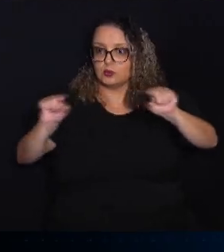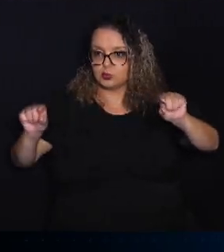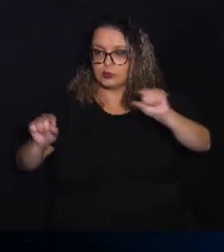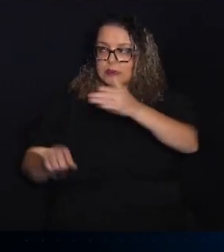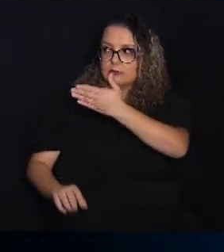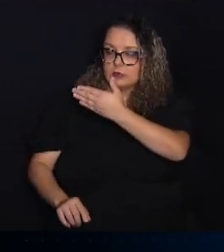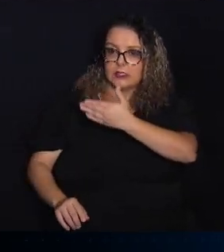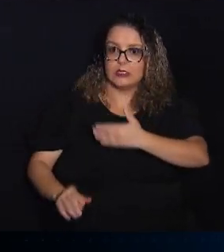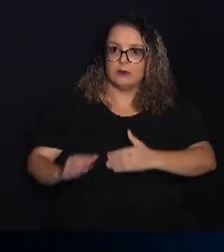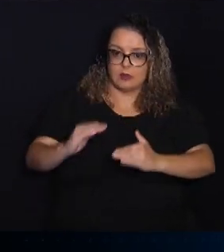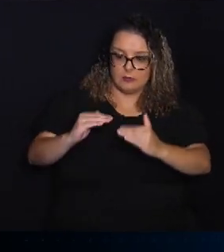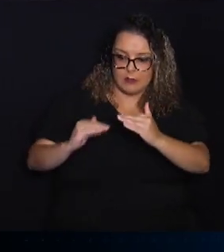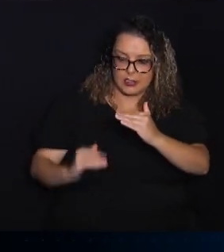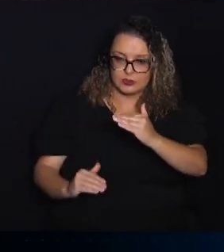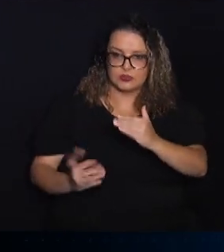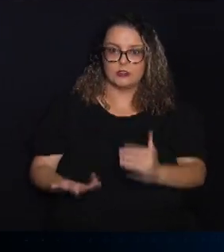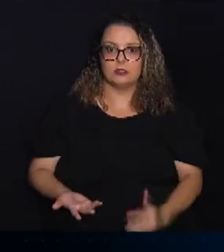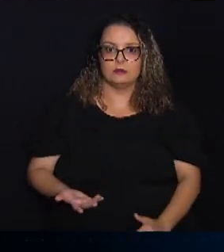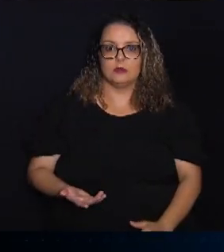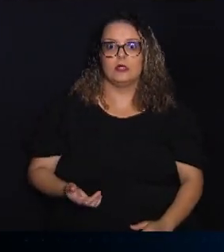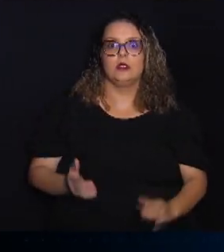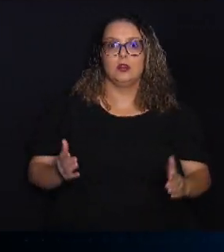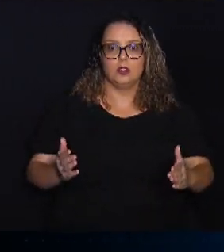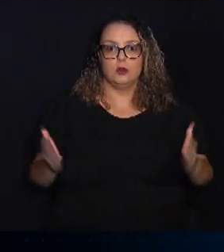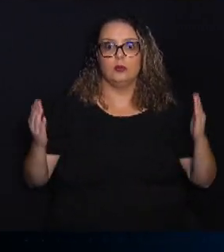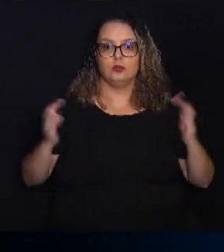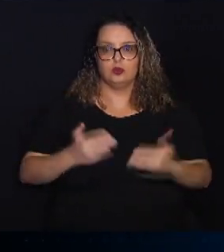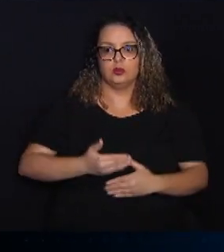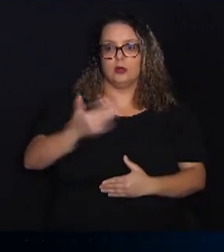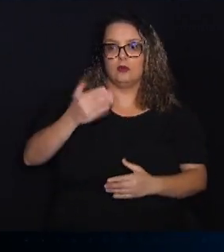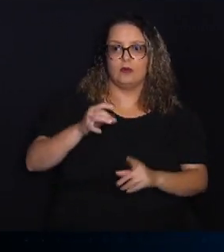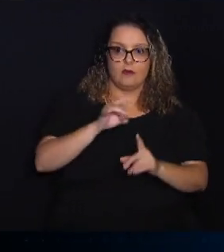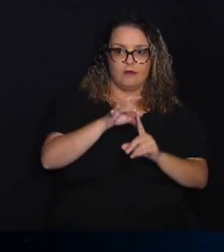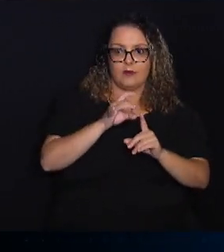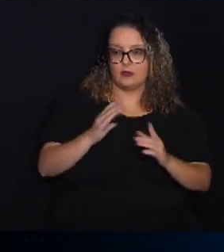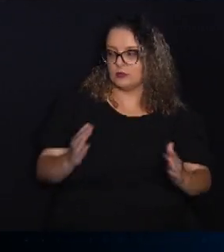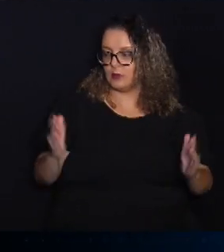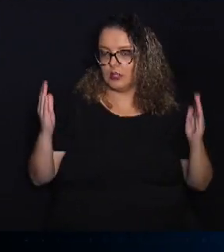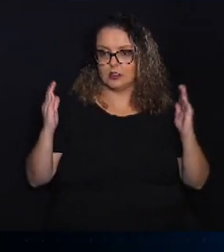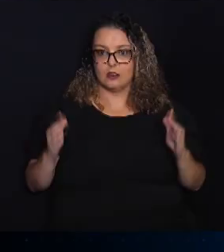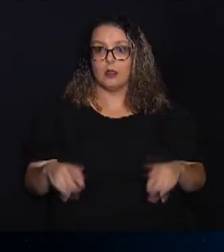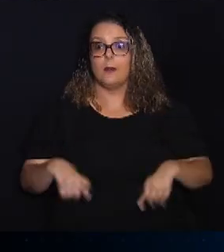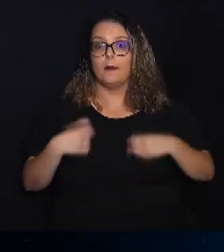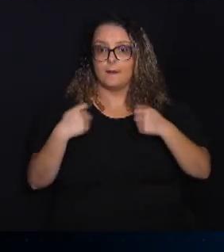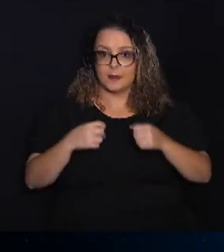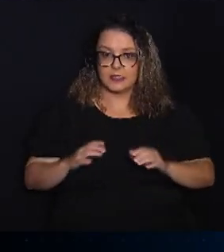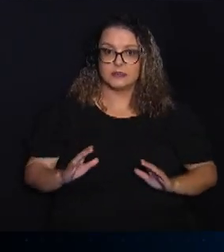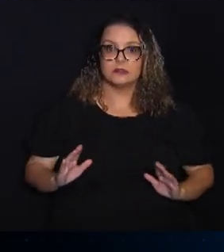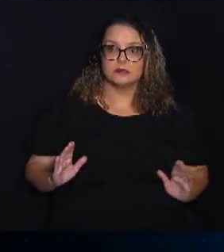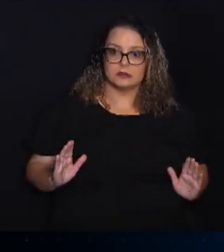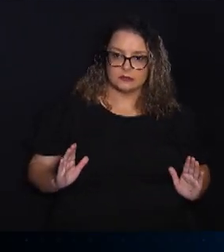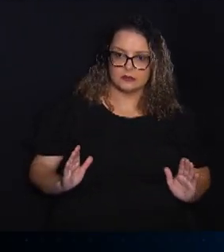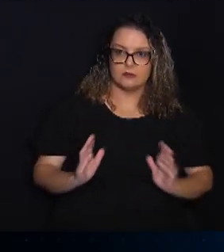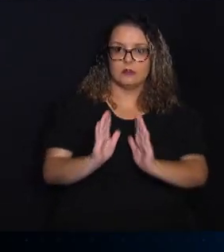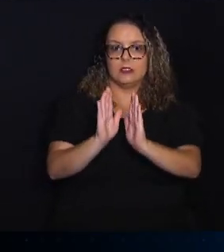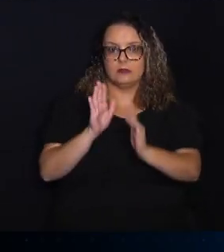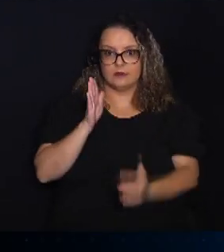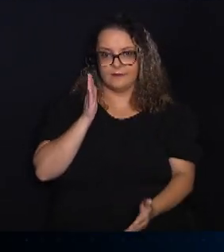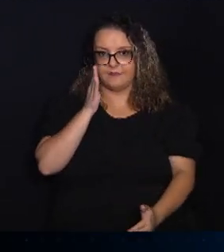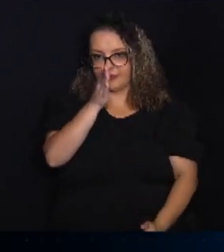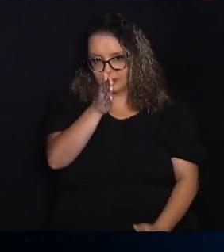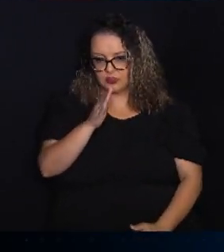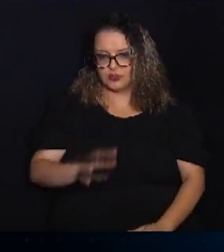madeira e foi baixa. E durante o jogo vale a quadra inteira. Vidro, paredes laterais, ela tem que chegar na